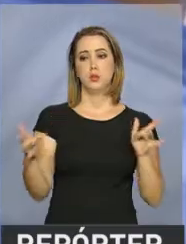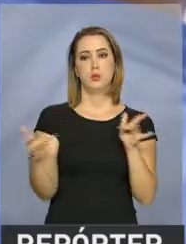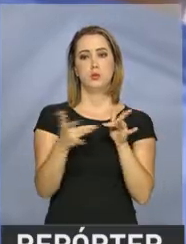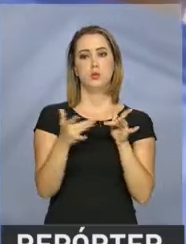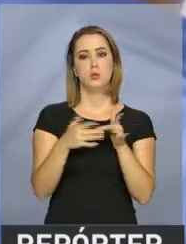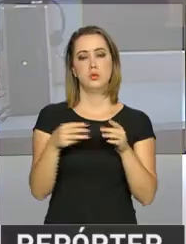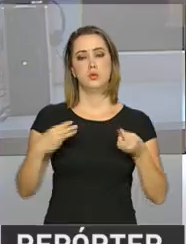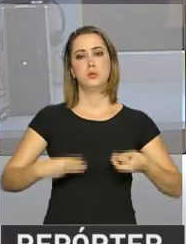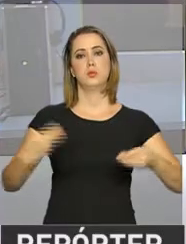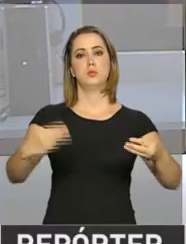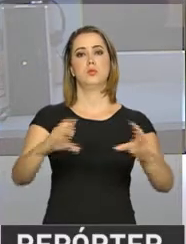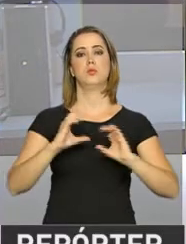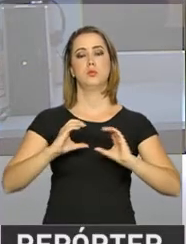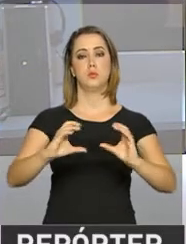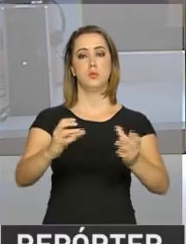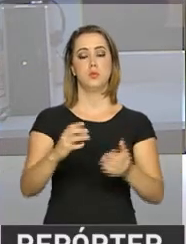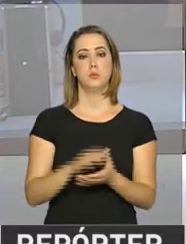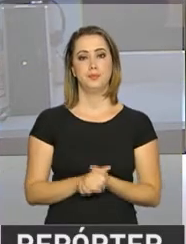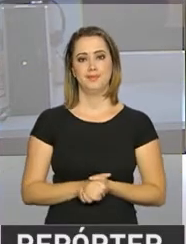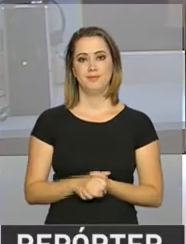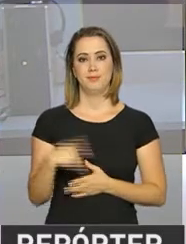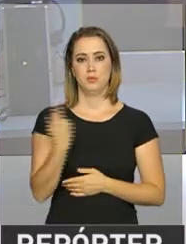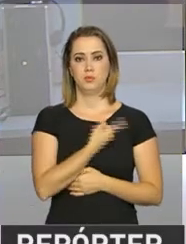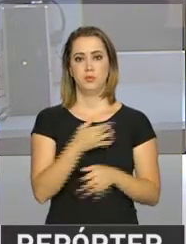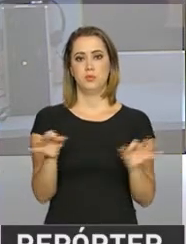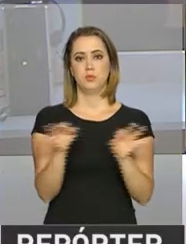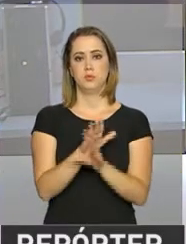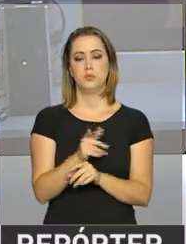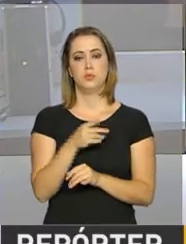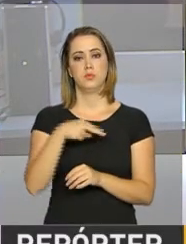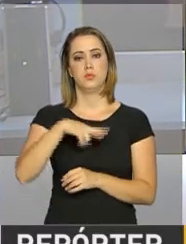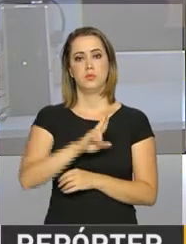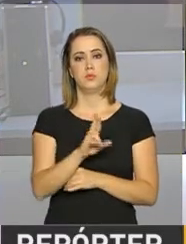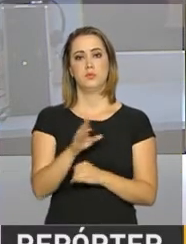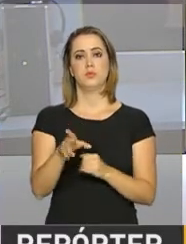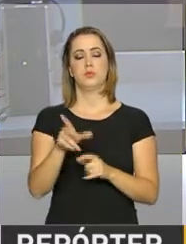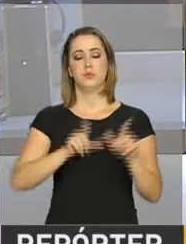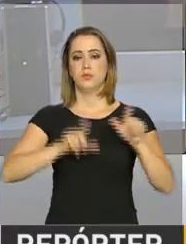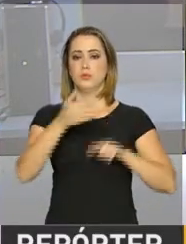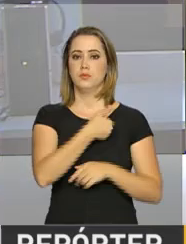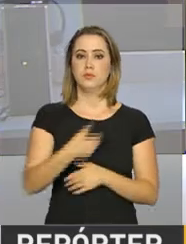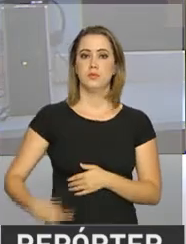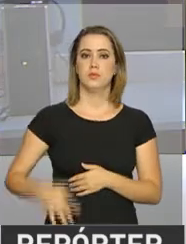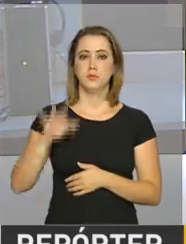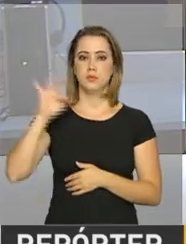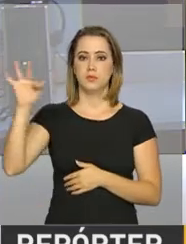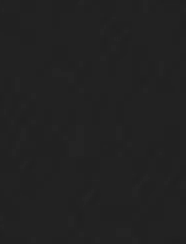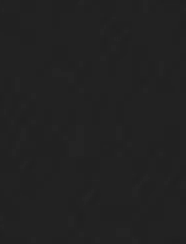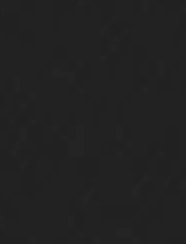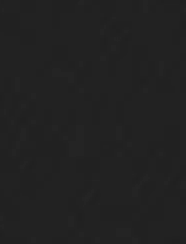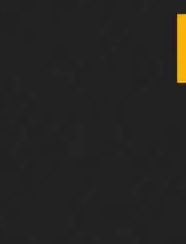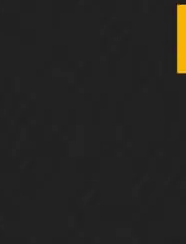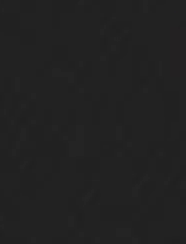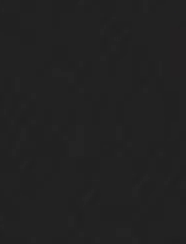tecnologia nós ficamos por aqui continue com a gente na nbr a tv do governo federal